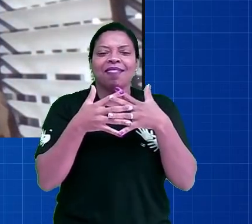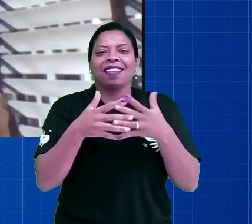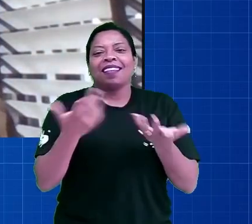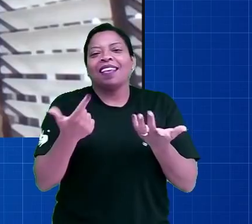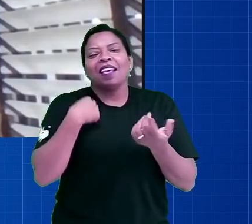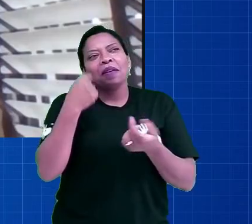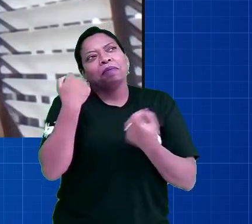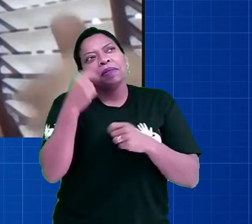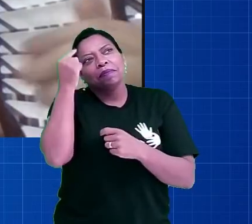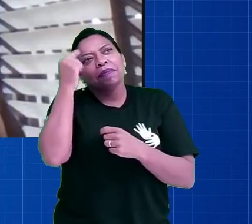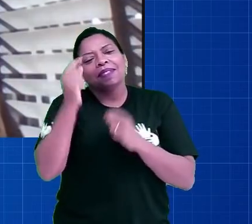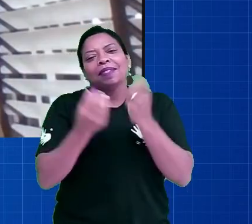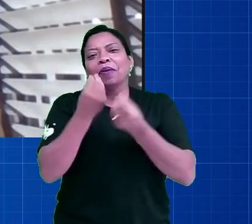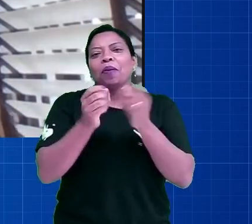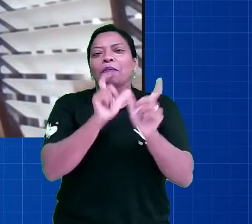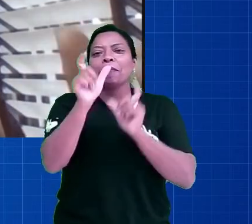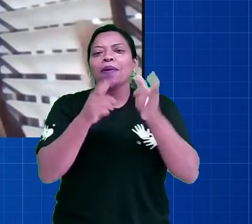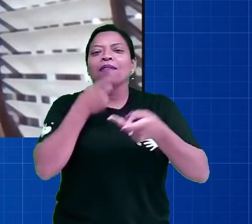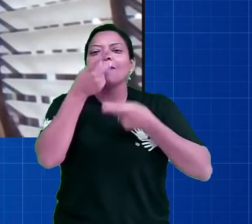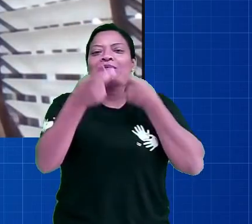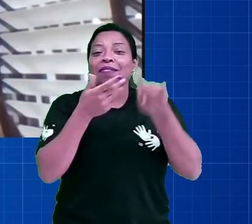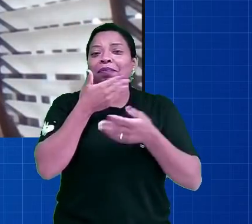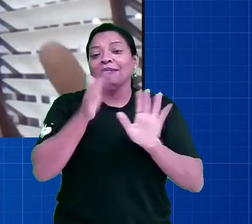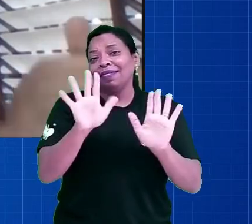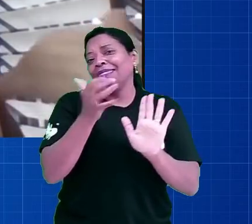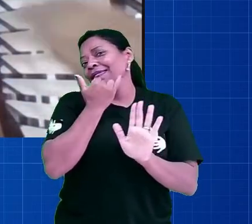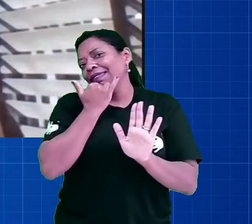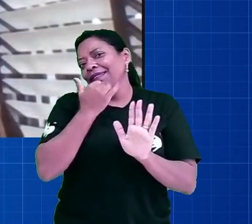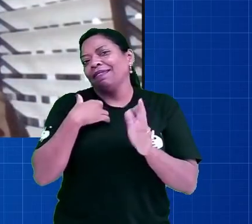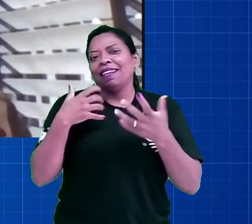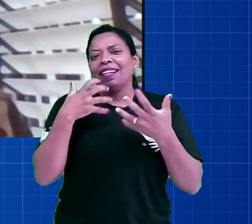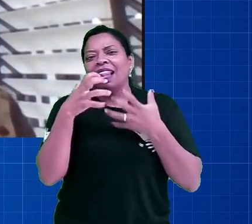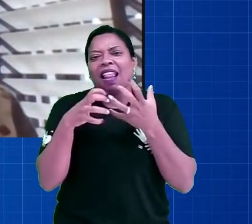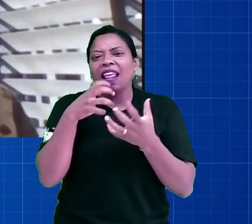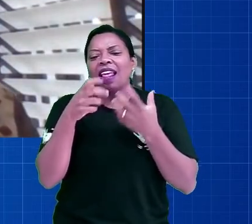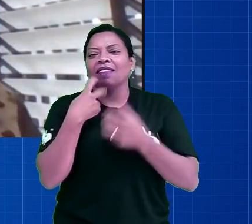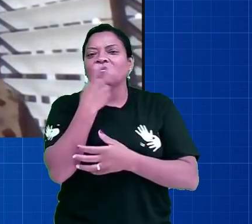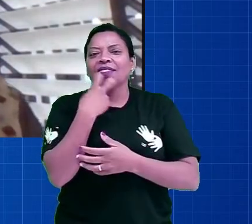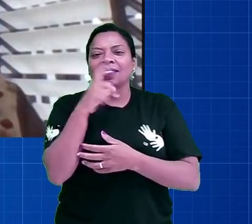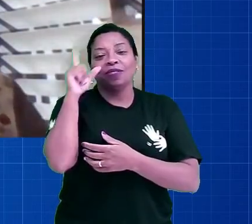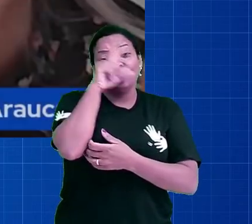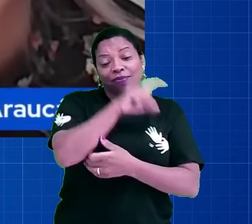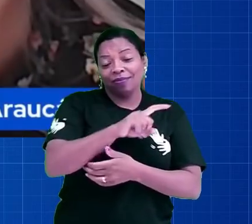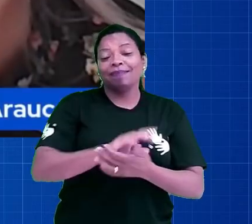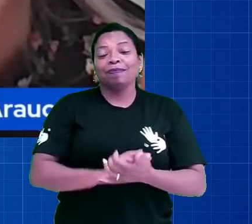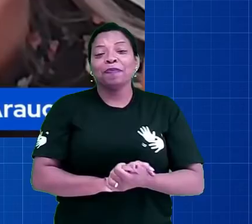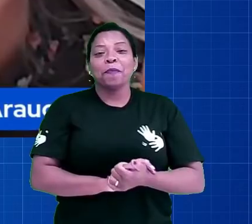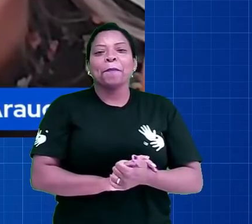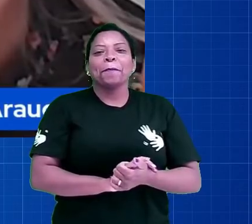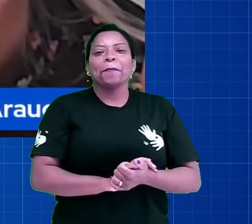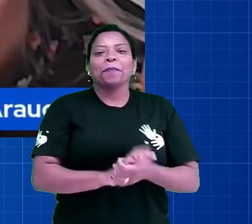outra palavra na hora, né? Mas a gente vai que vai. Logo eu tiro esse aparelho e eu consigo conversar melhor com vocês. Bom,